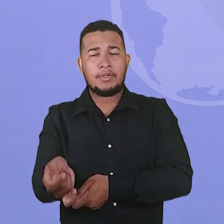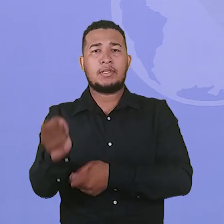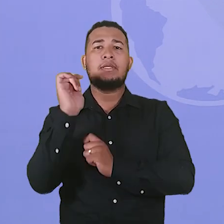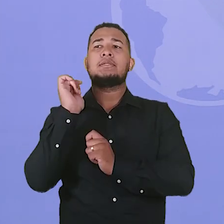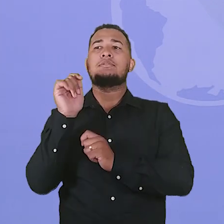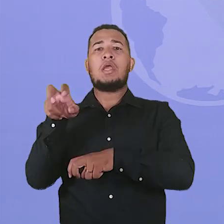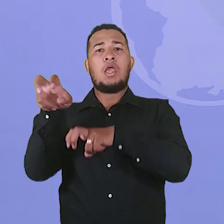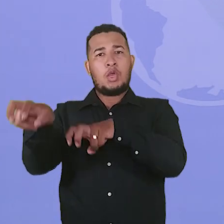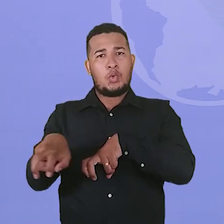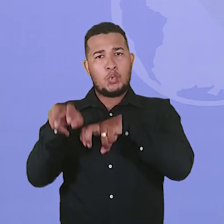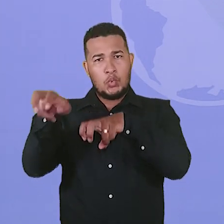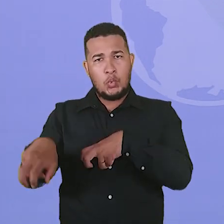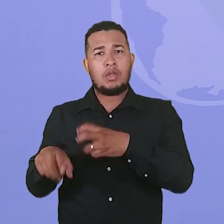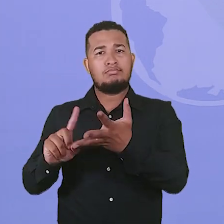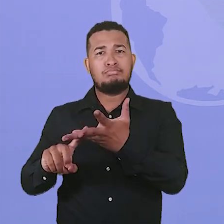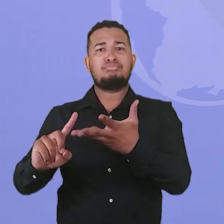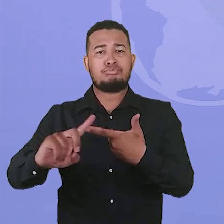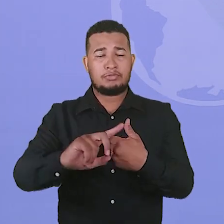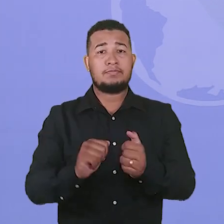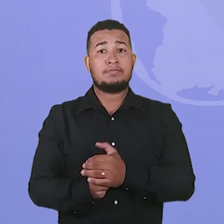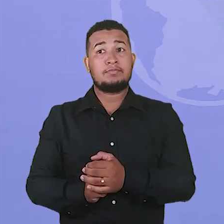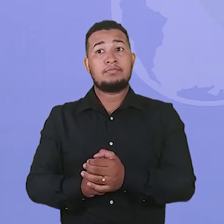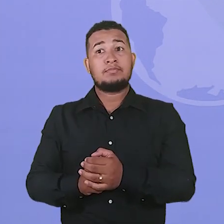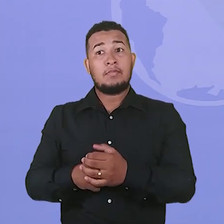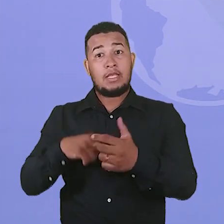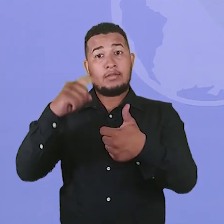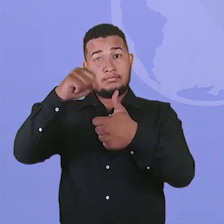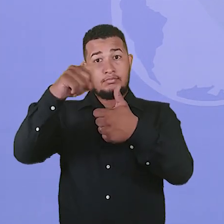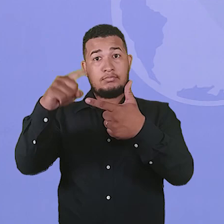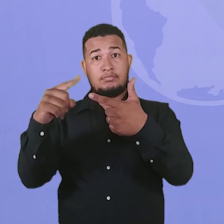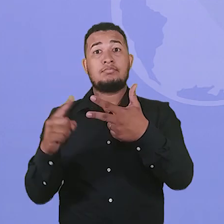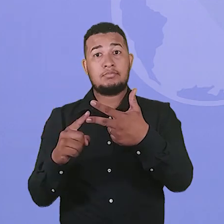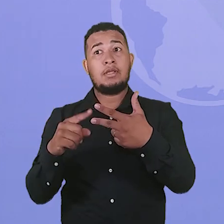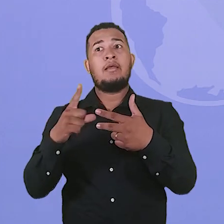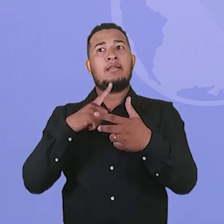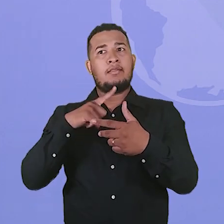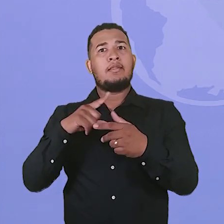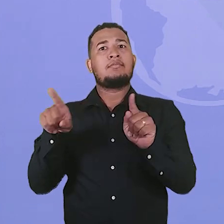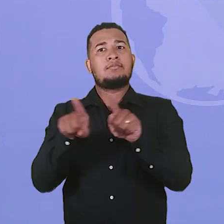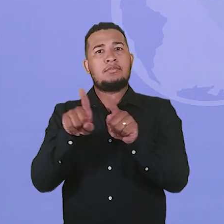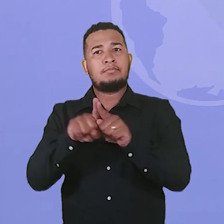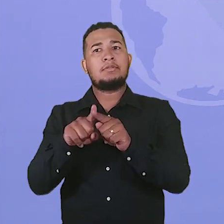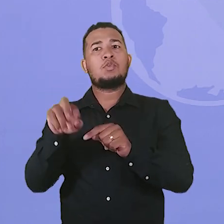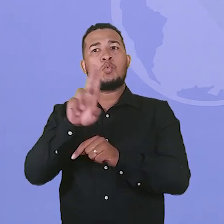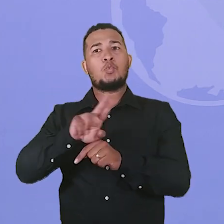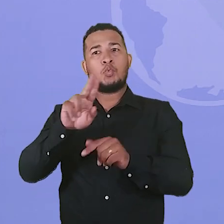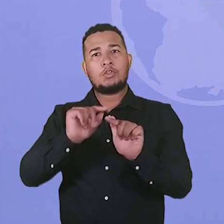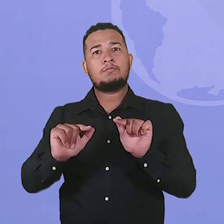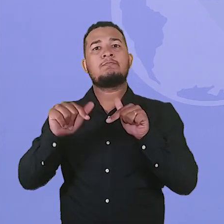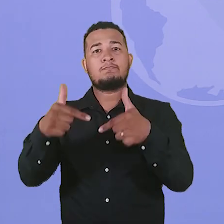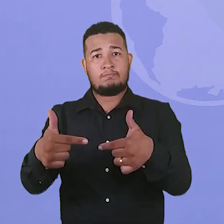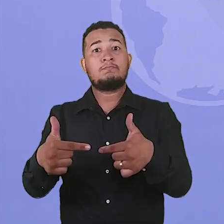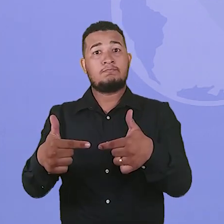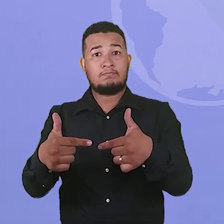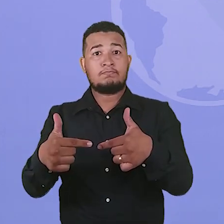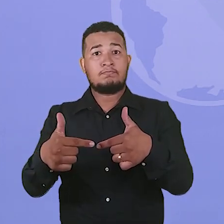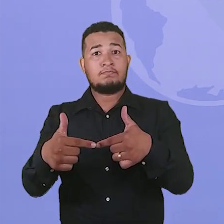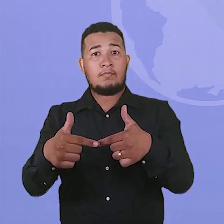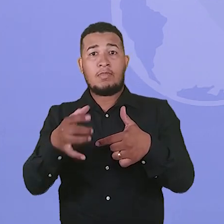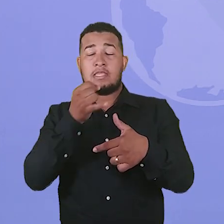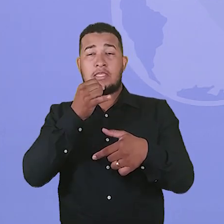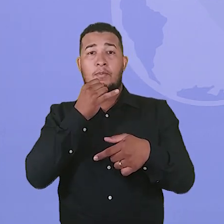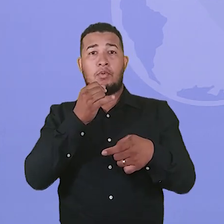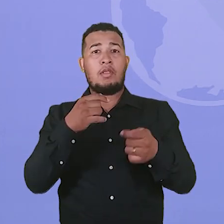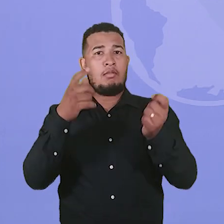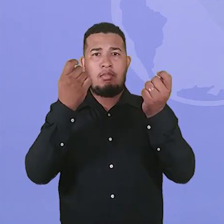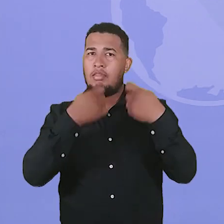agricultura. Então, todos esses tipos de conhecimento têm os seus lugares e sua aplicação.